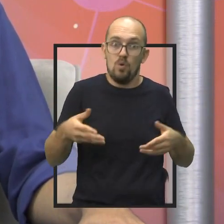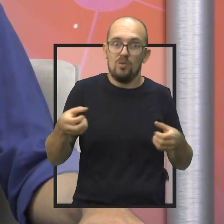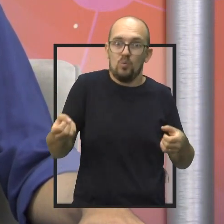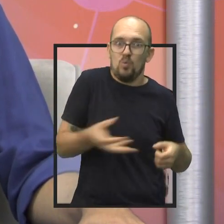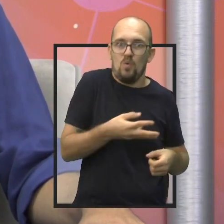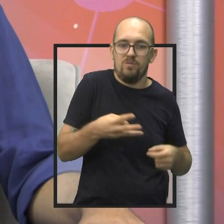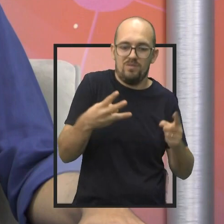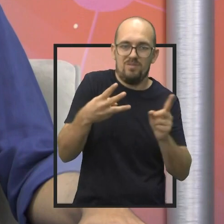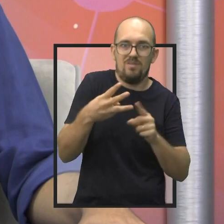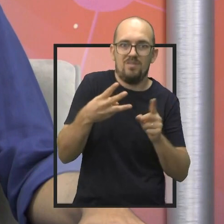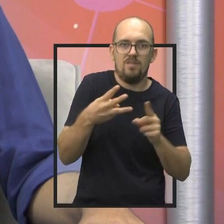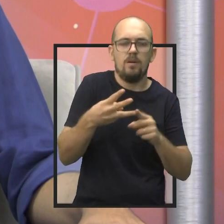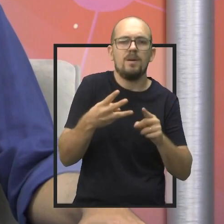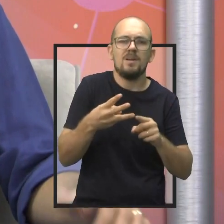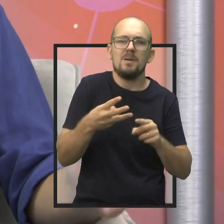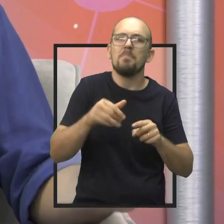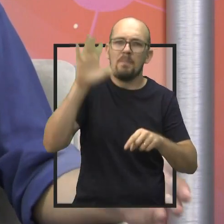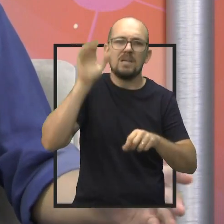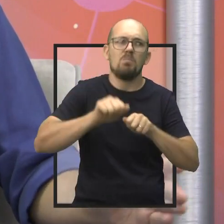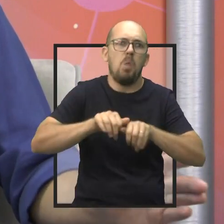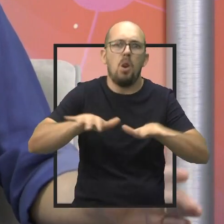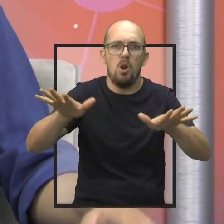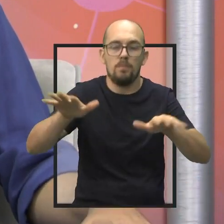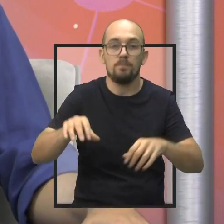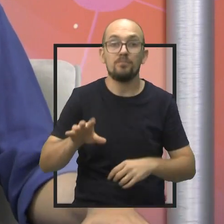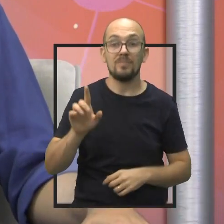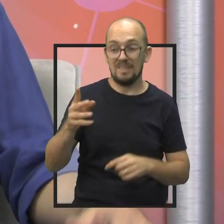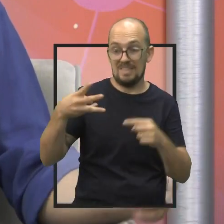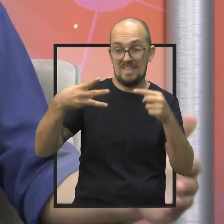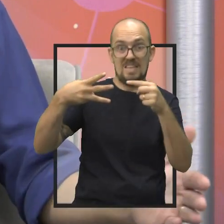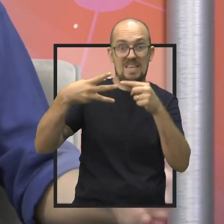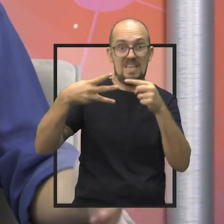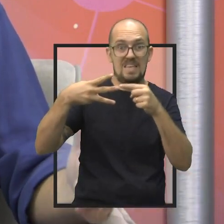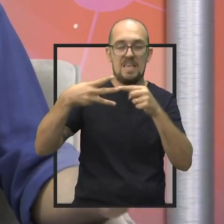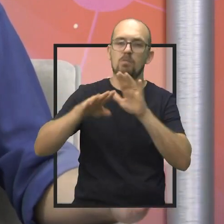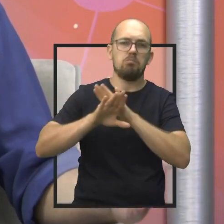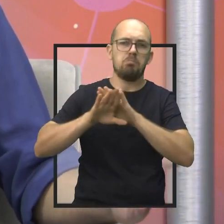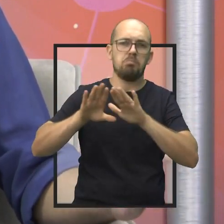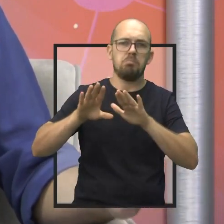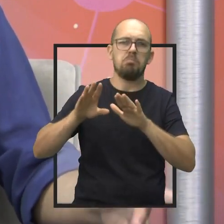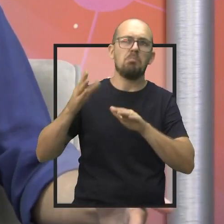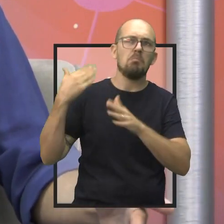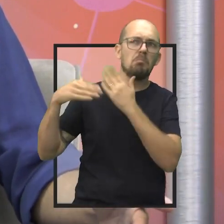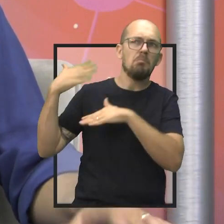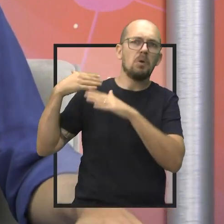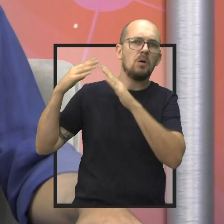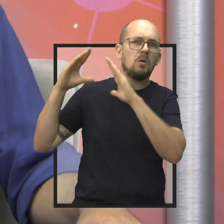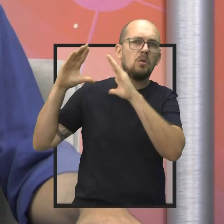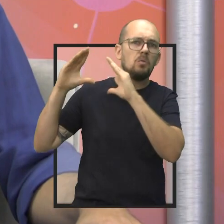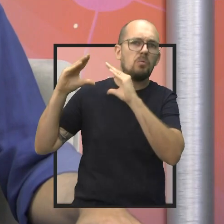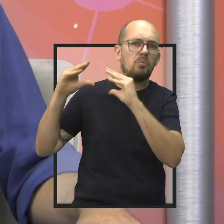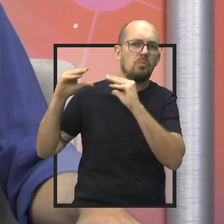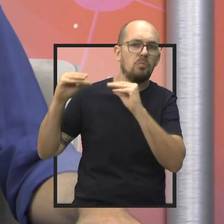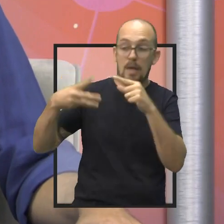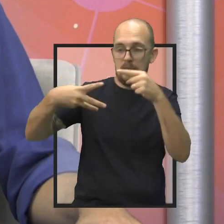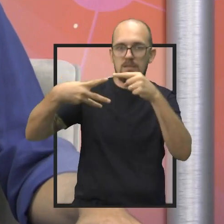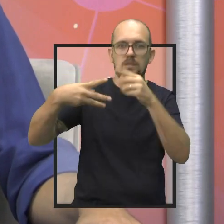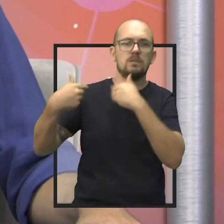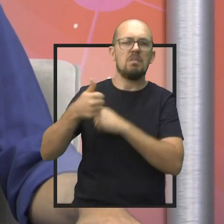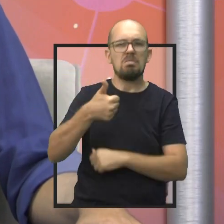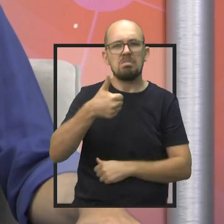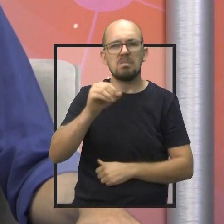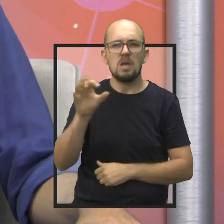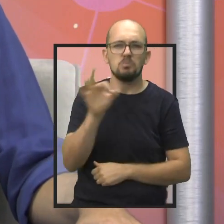O coronavírus que causou a SARS, ele já não está mais circulando, tinha uma mortalidade em torno de 10%. E agora esse